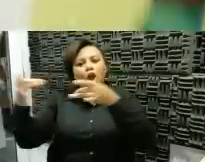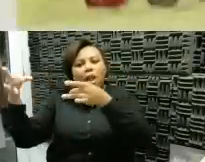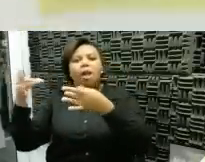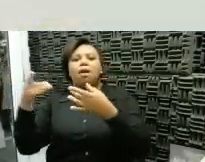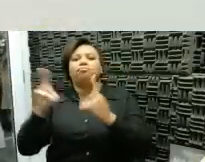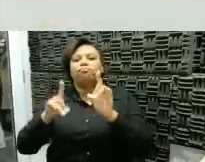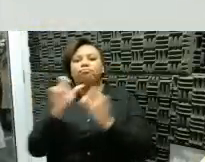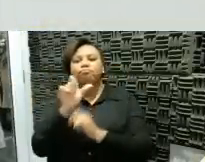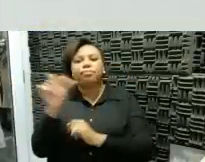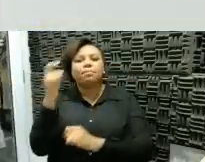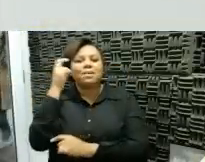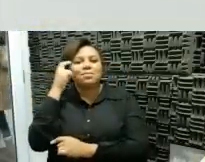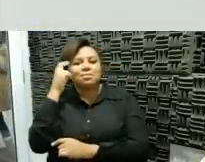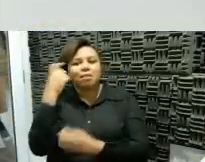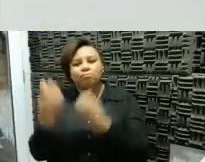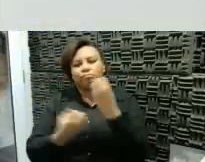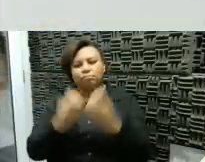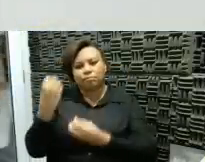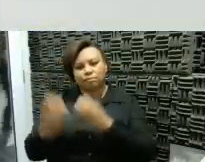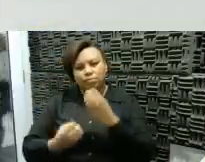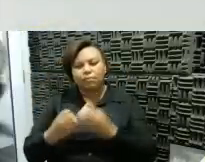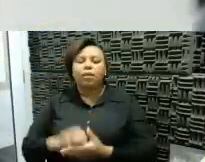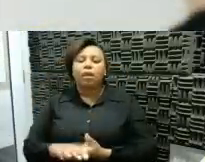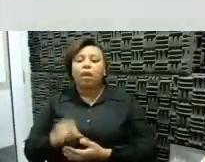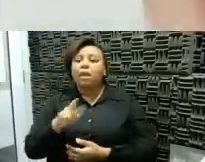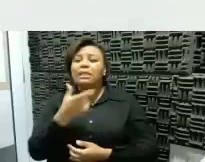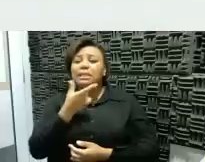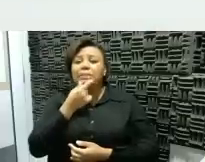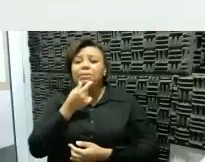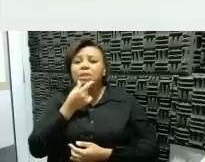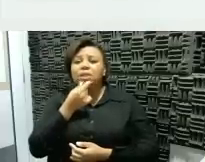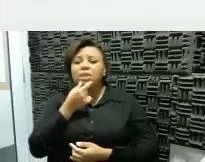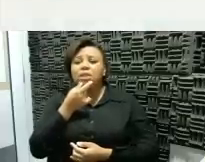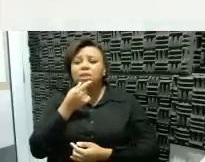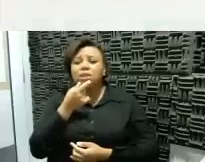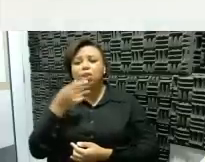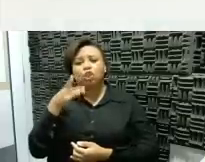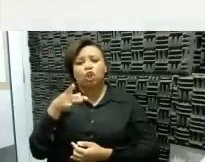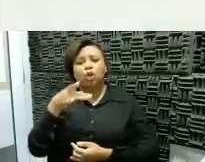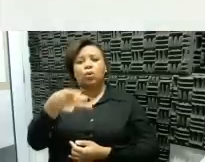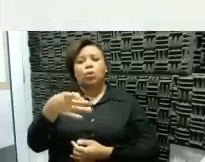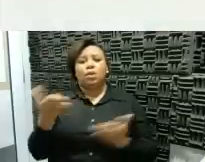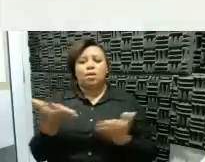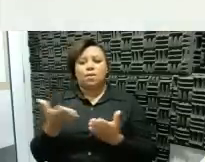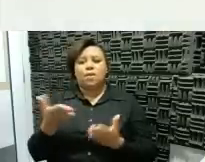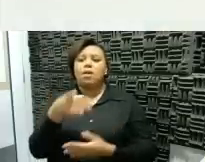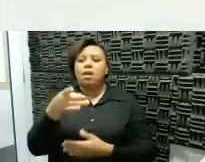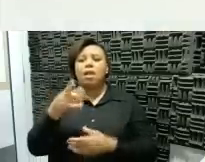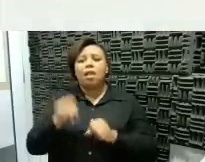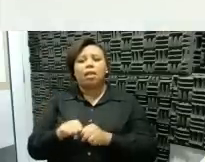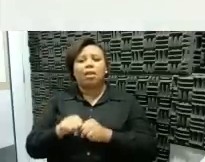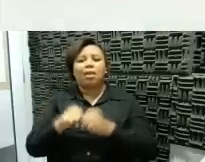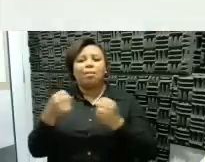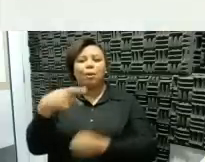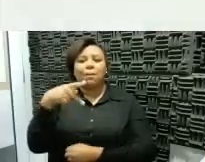questão Eh esse menino aqui né que eu tô colando agora ele quebrou o pé e um braço né